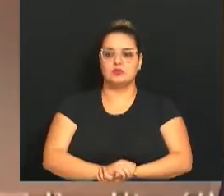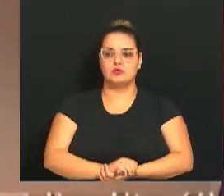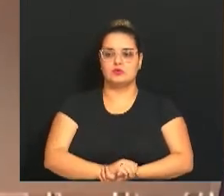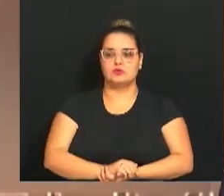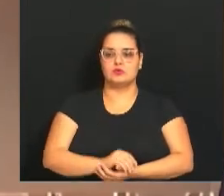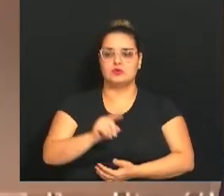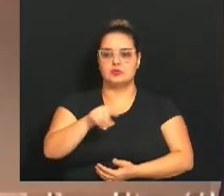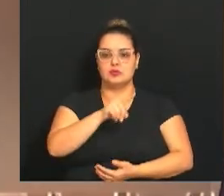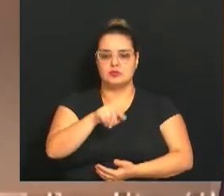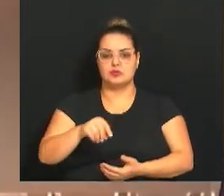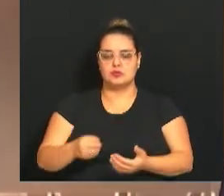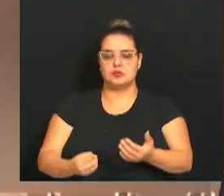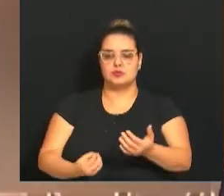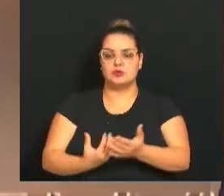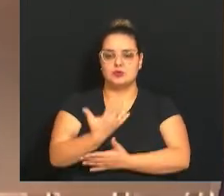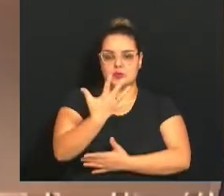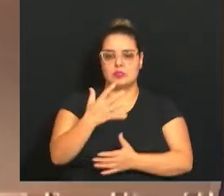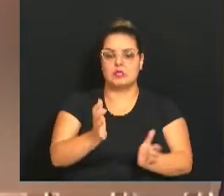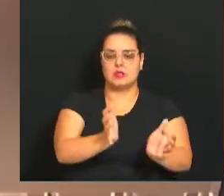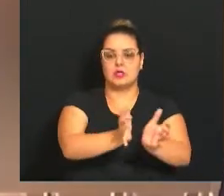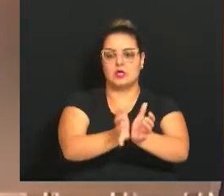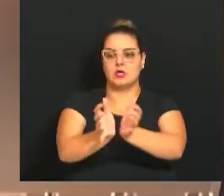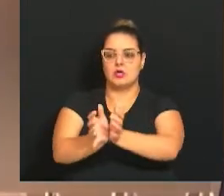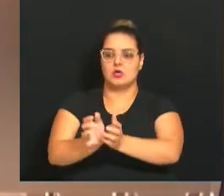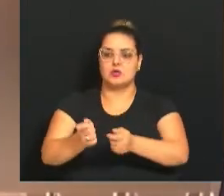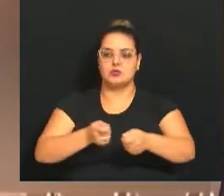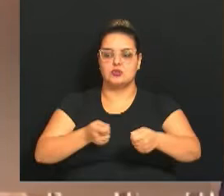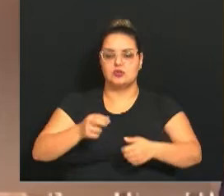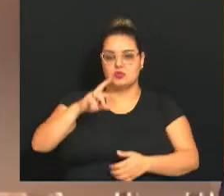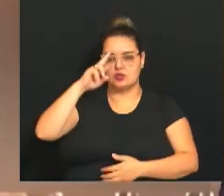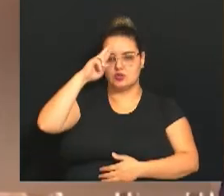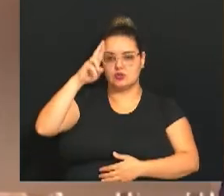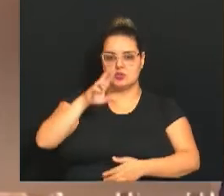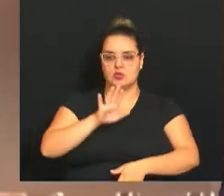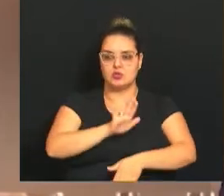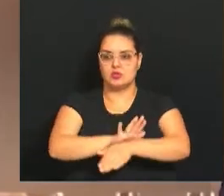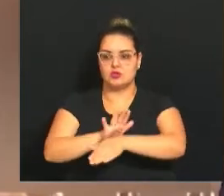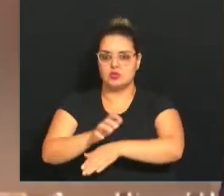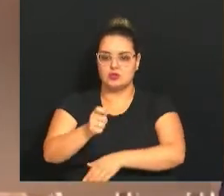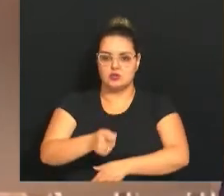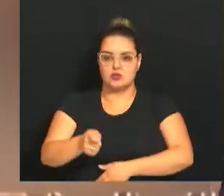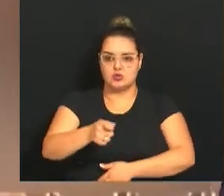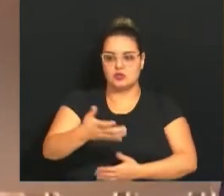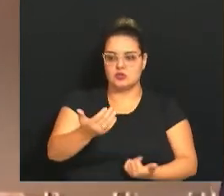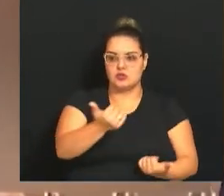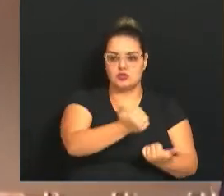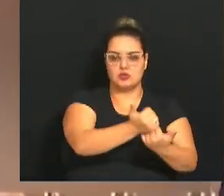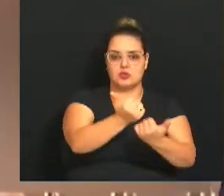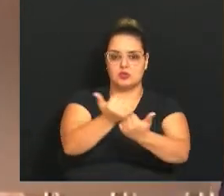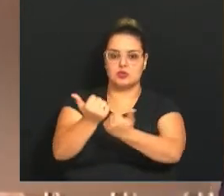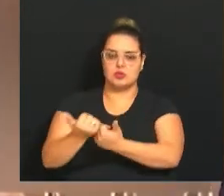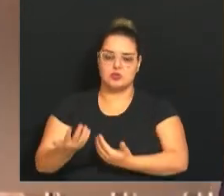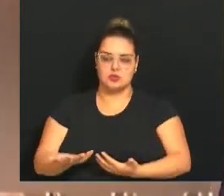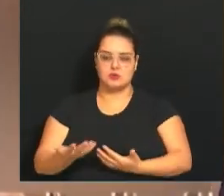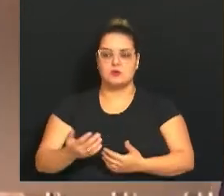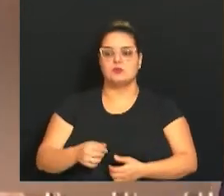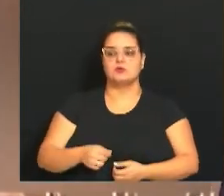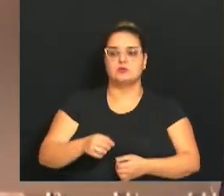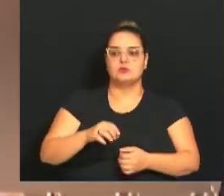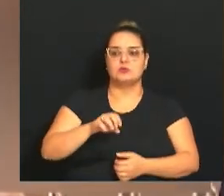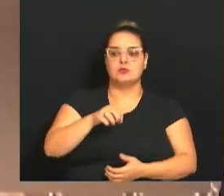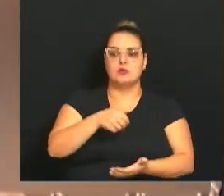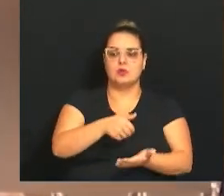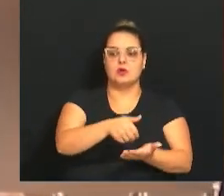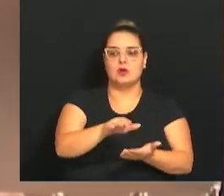e cria cargos em comissão de direção, chefia, assessoramento, todos os de livre provimento e exoneração, fixando